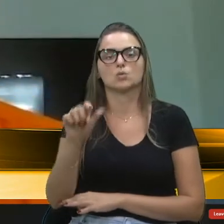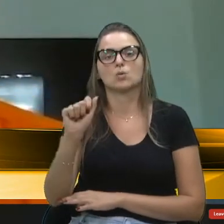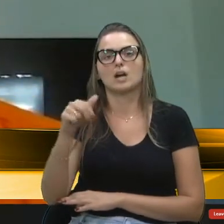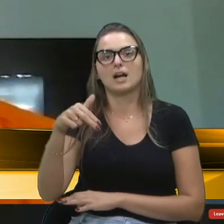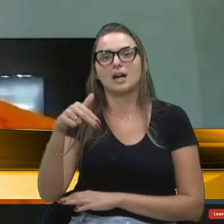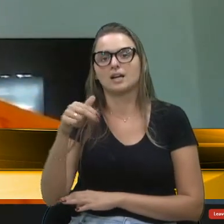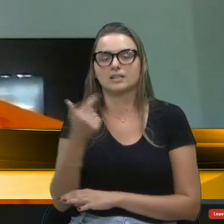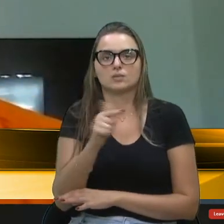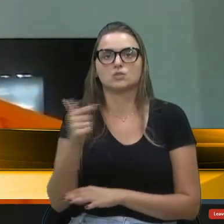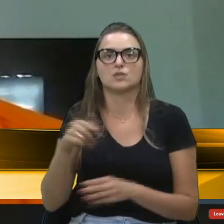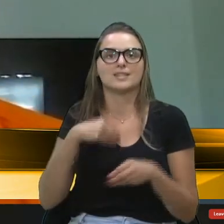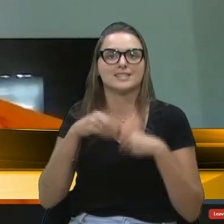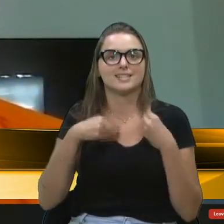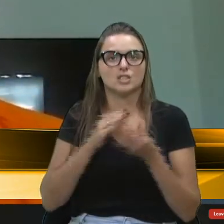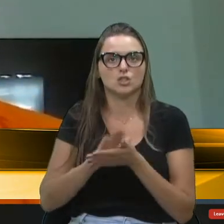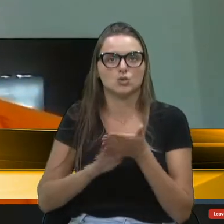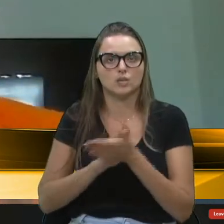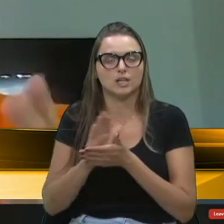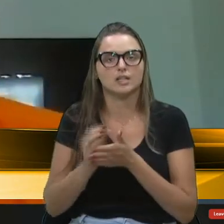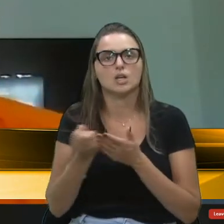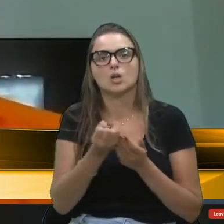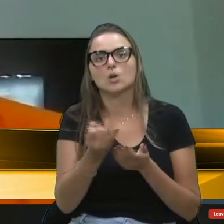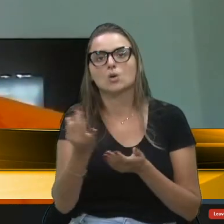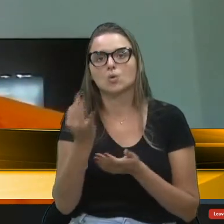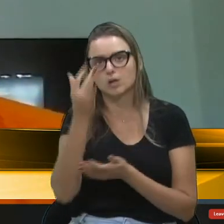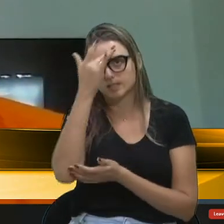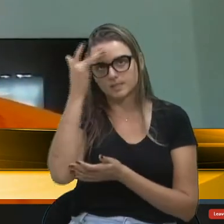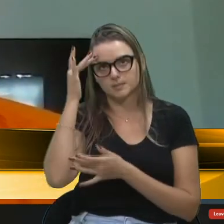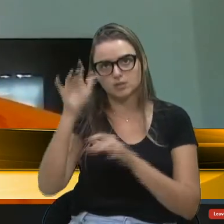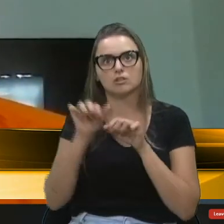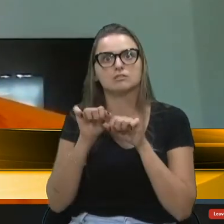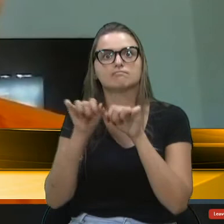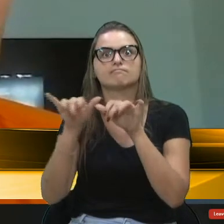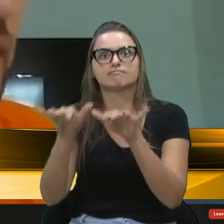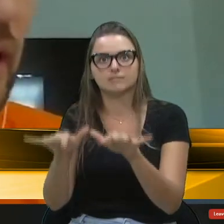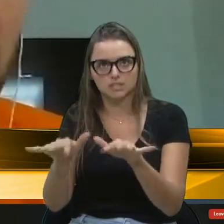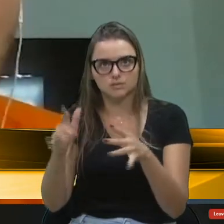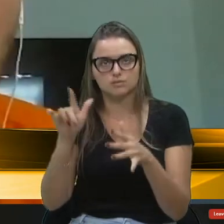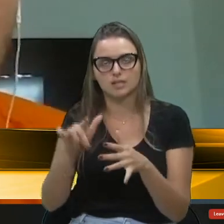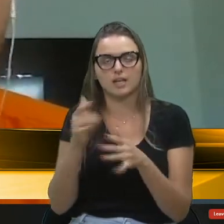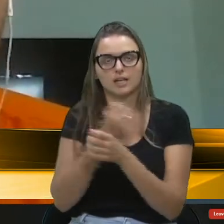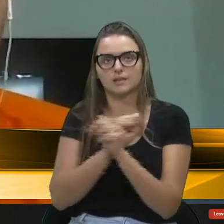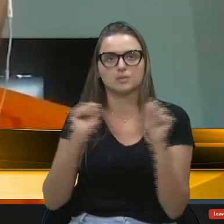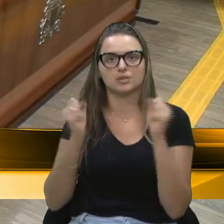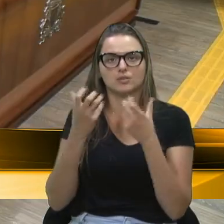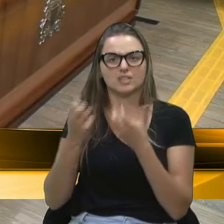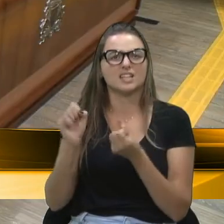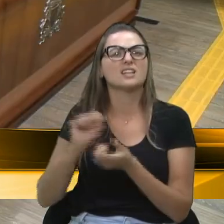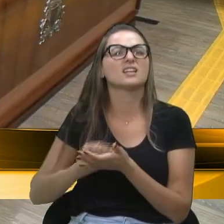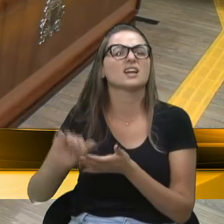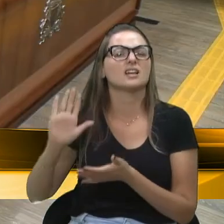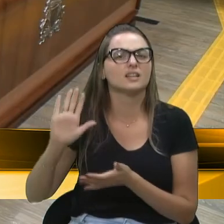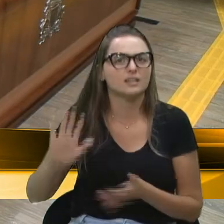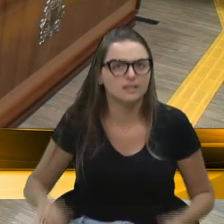para as pessoas que você convive. Então, é inaceitável esse ponto aqui. Quem é que me pediu a parte,